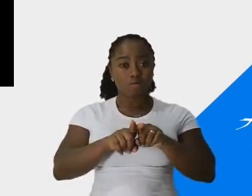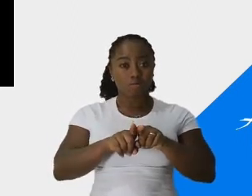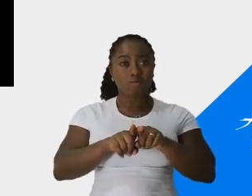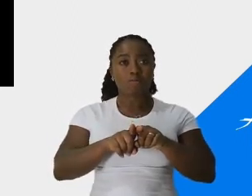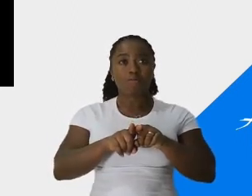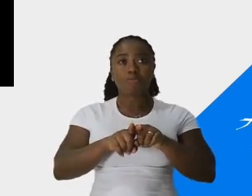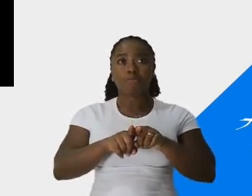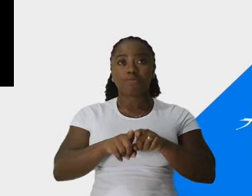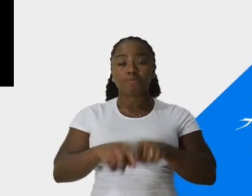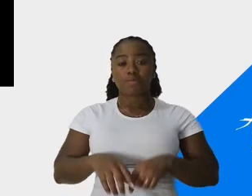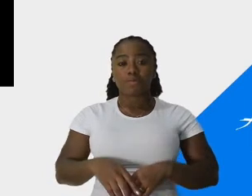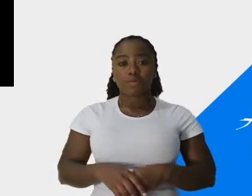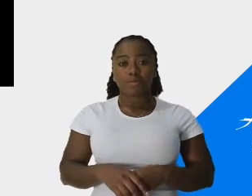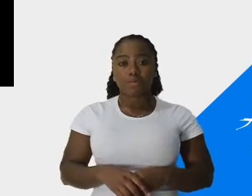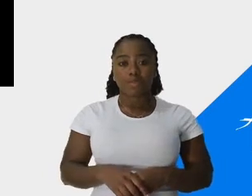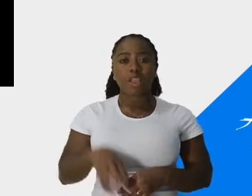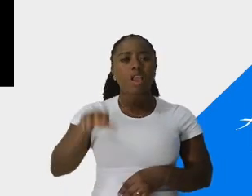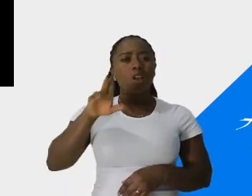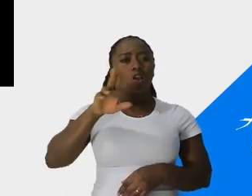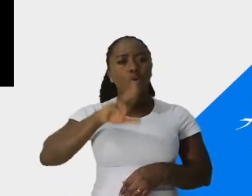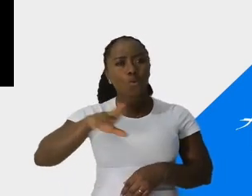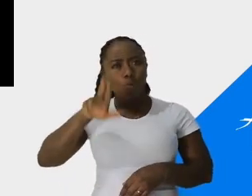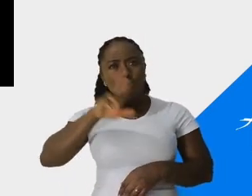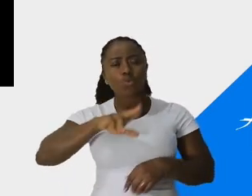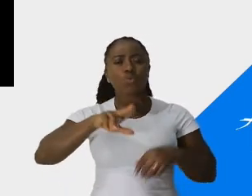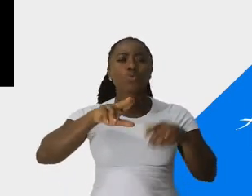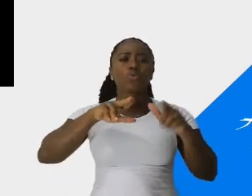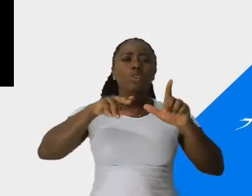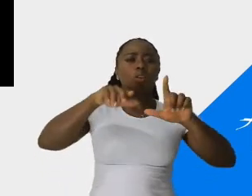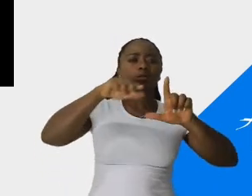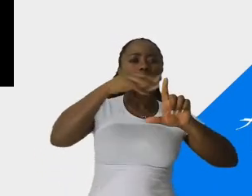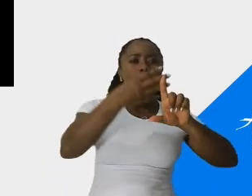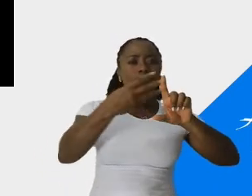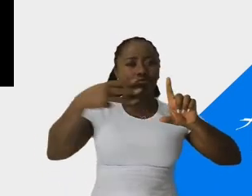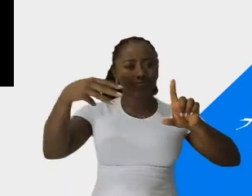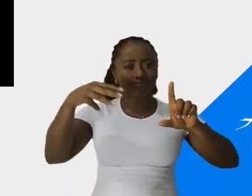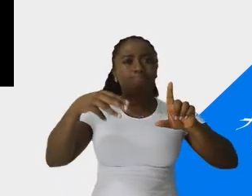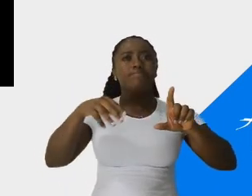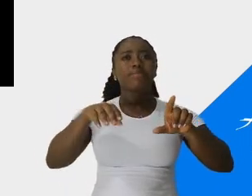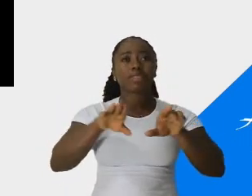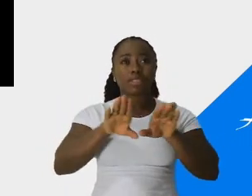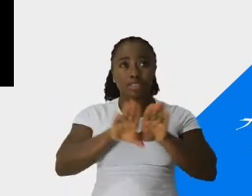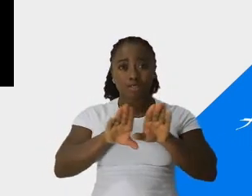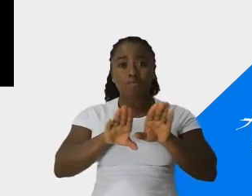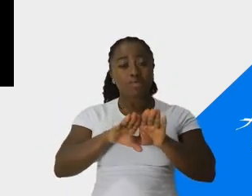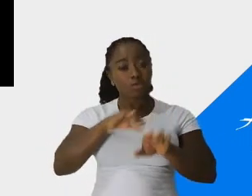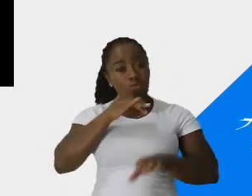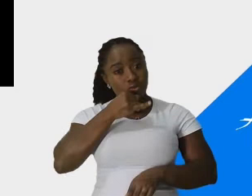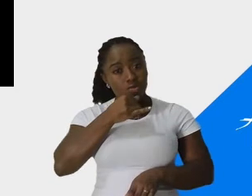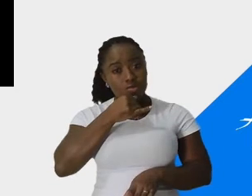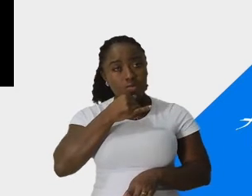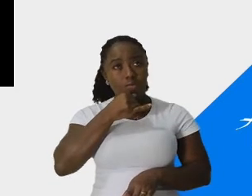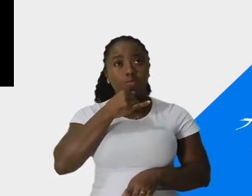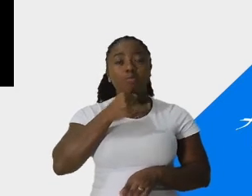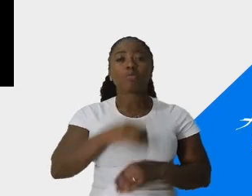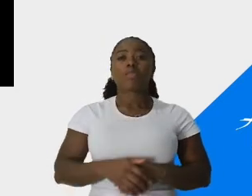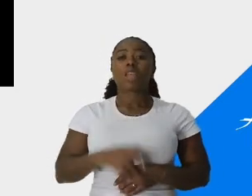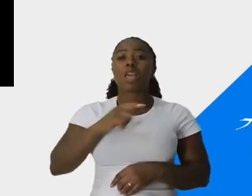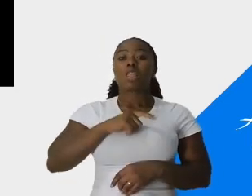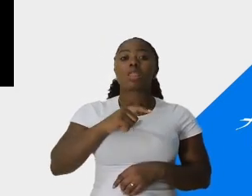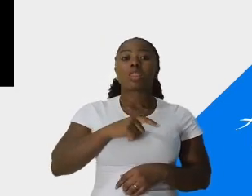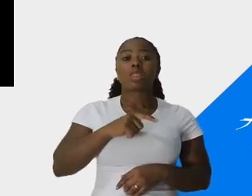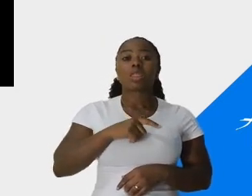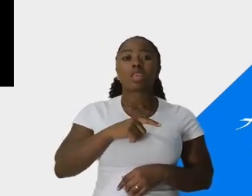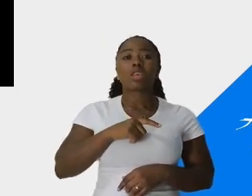de Wechsler, que eu gosto bastante, o VAIS, por exemplo. Tem rastreios também, como por exemplo